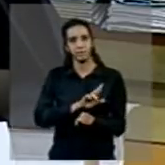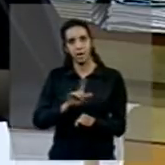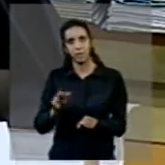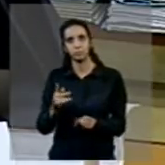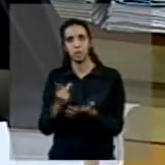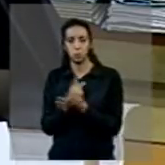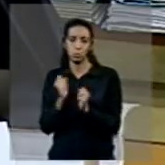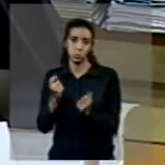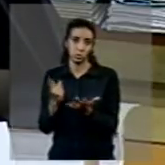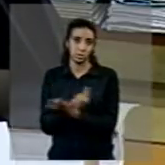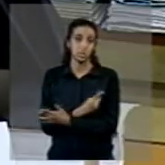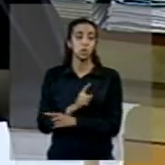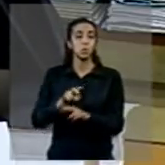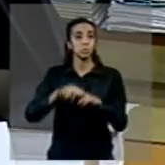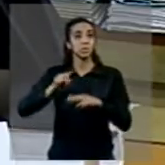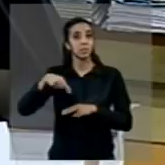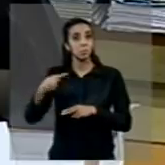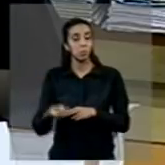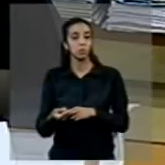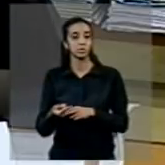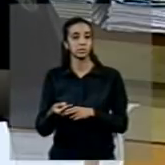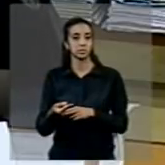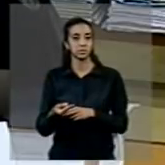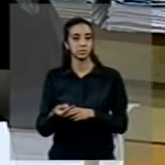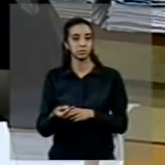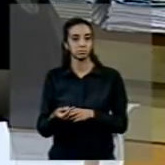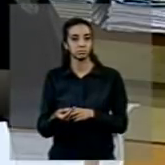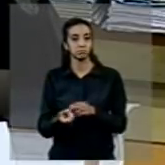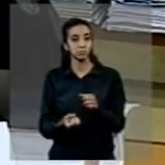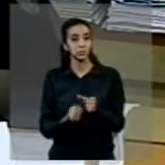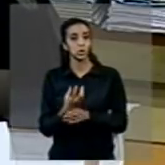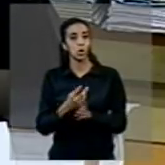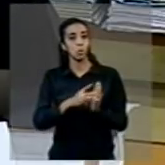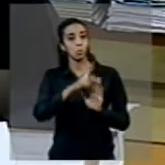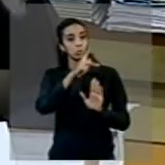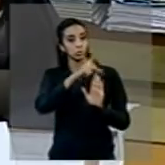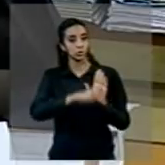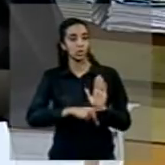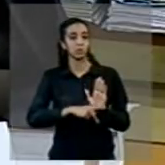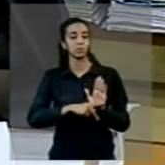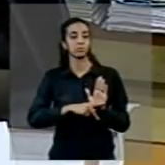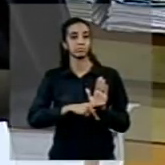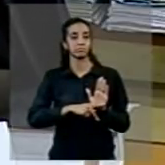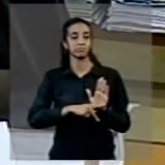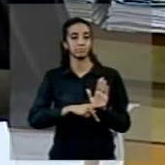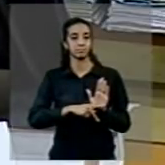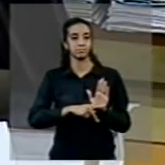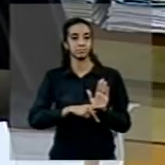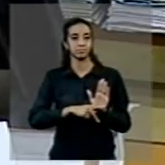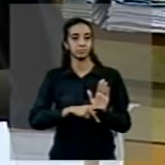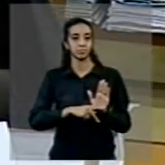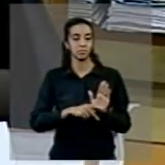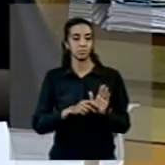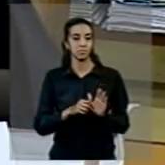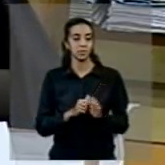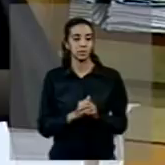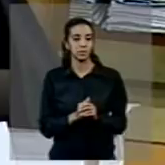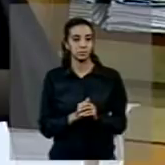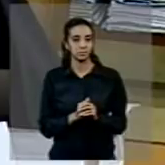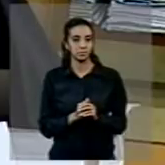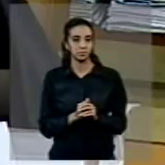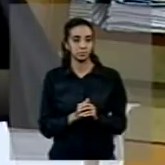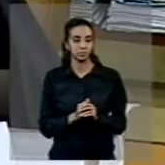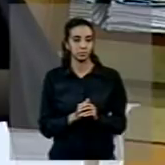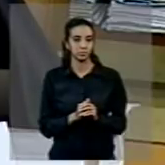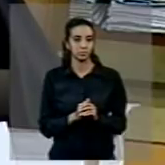projeto da tão sonhado. O primeiro com o qual eu me deparei foi o projeto